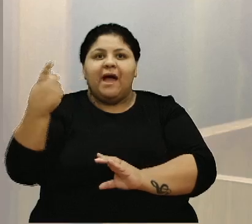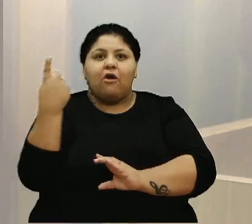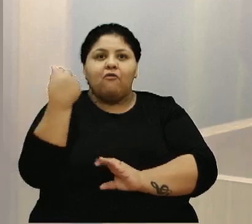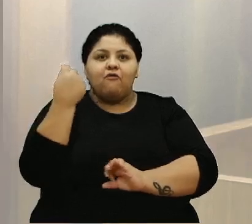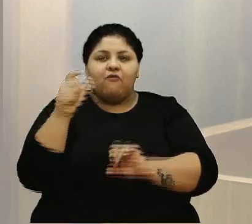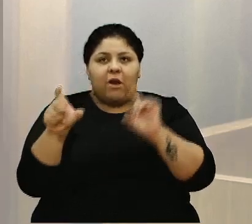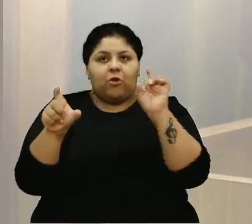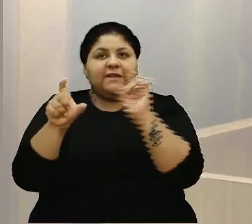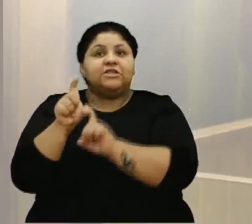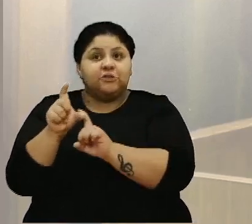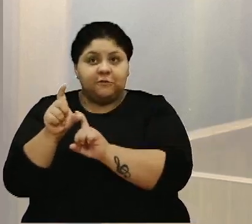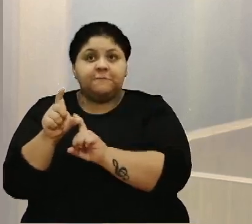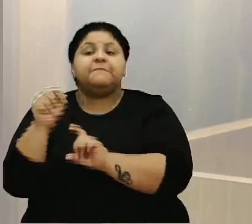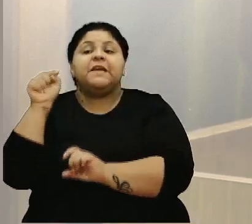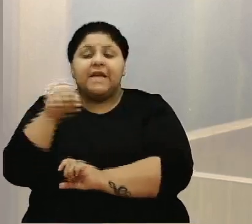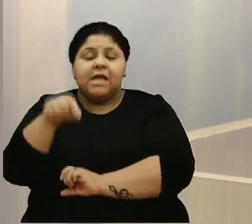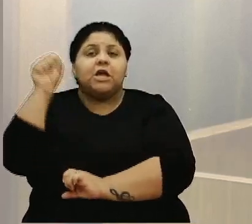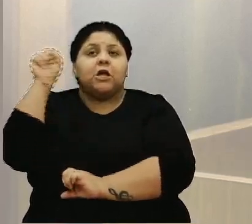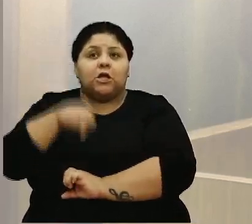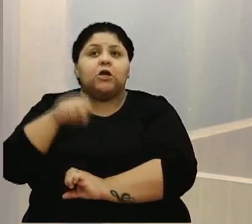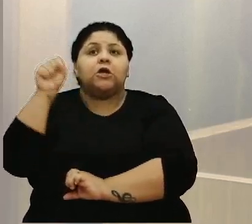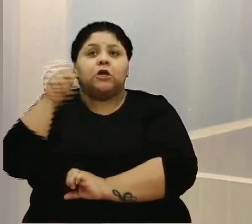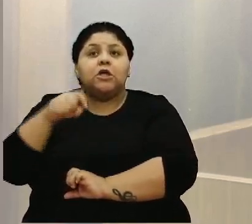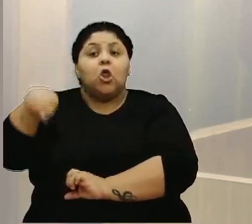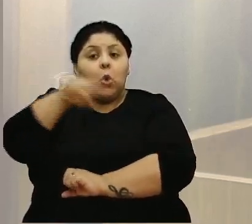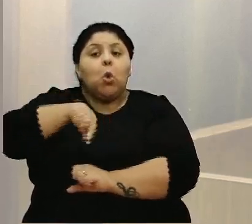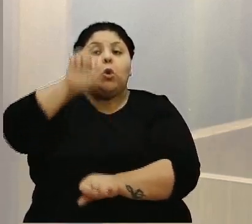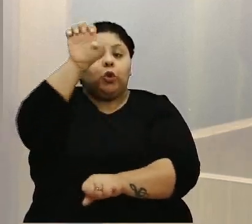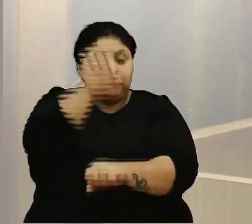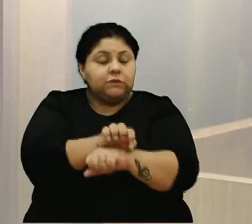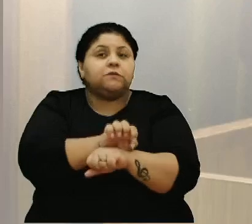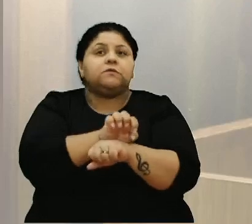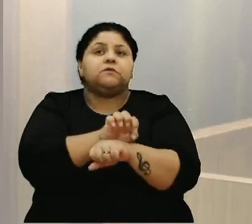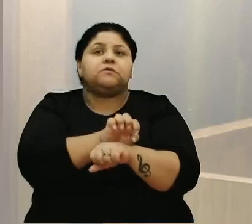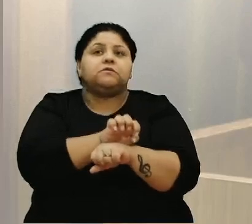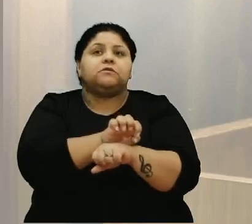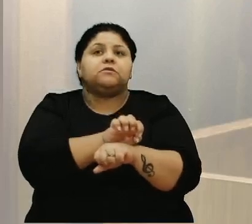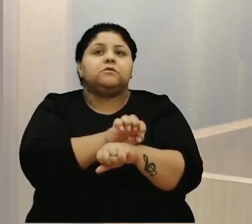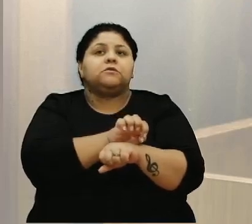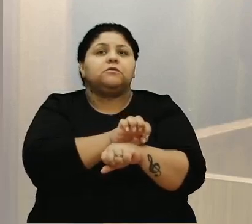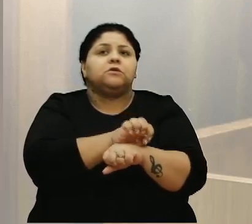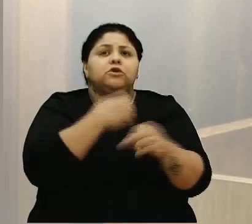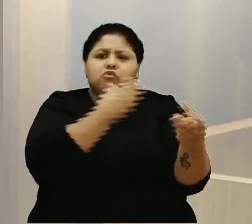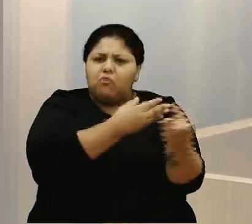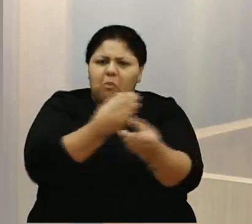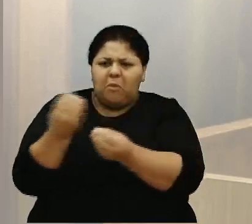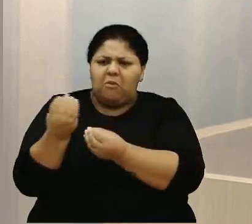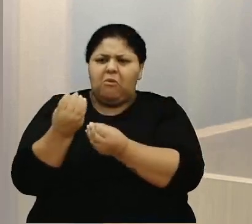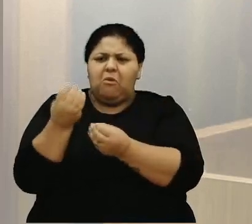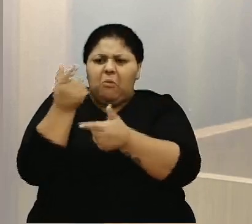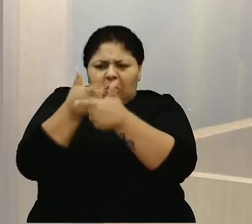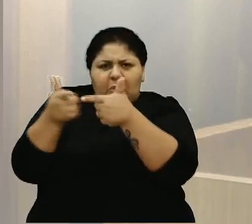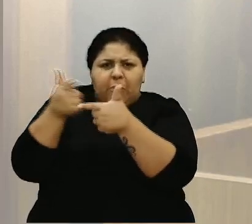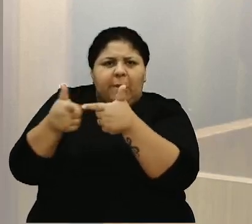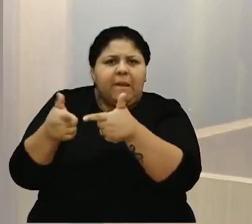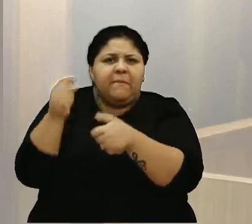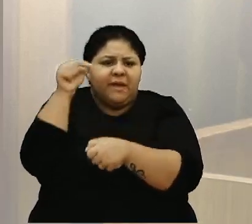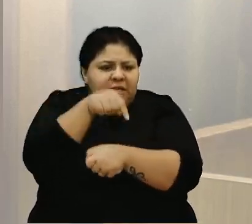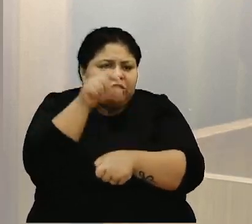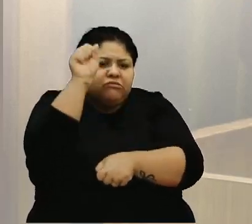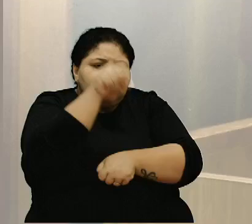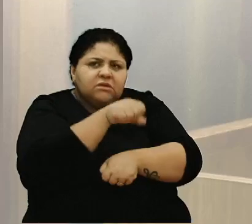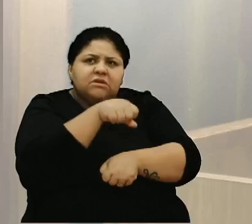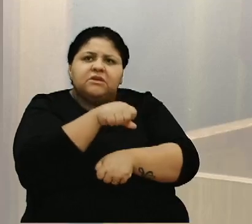dívida. Isso sim coloca o nosso estado num local muito ruim. Isso sim